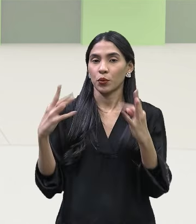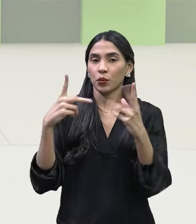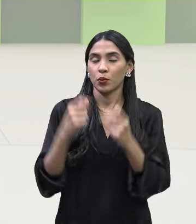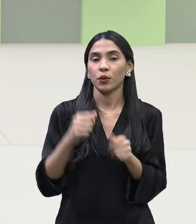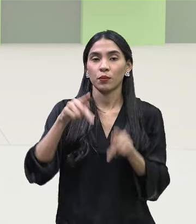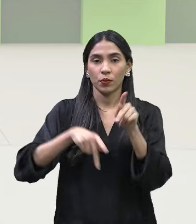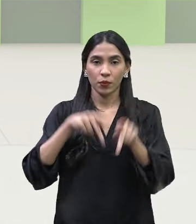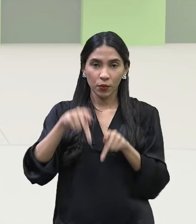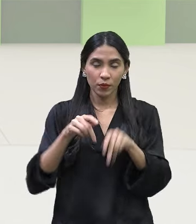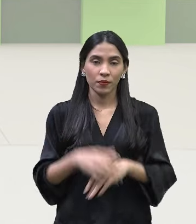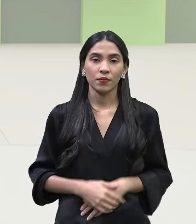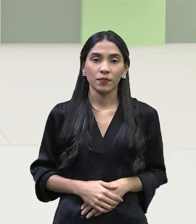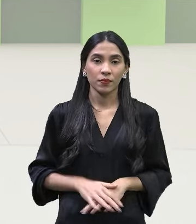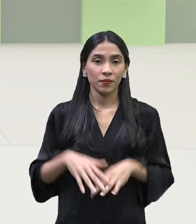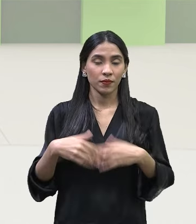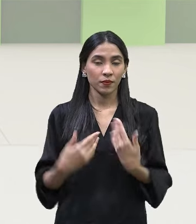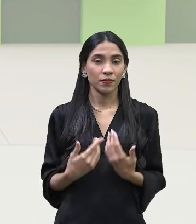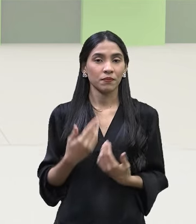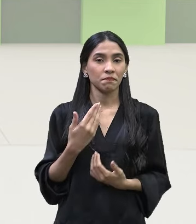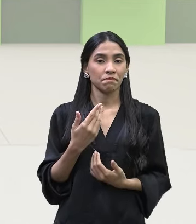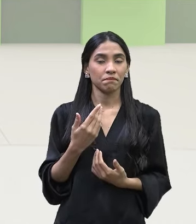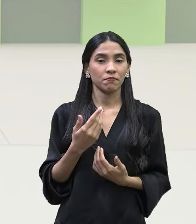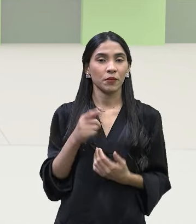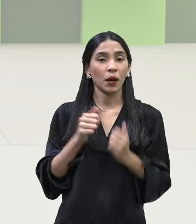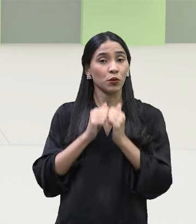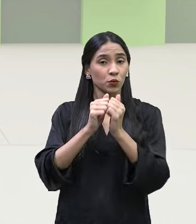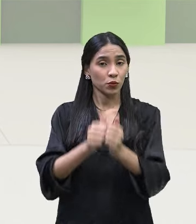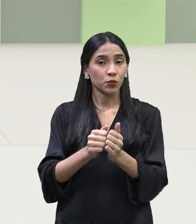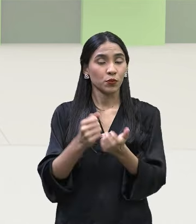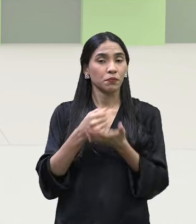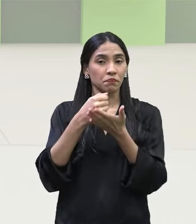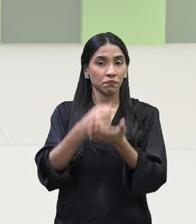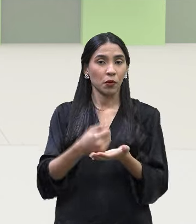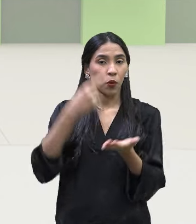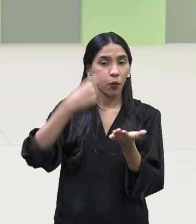nós, tá bom? Então, conto aí com o seu